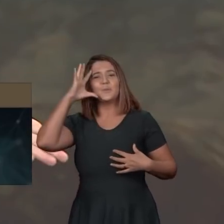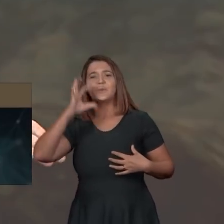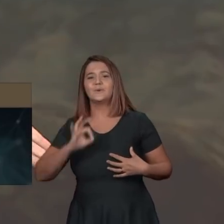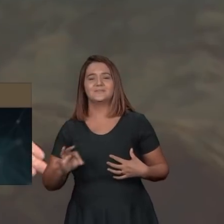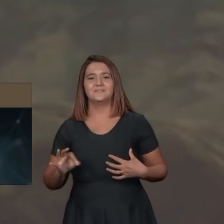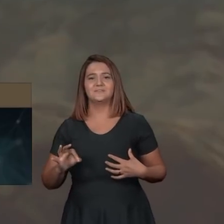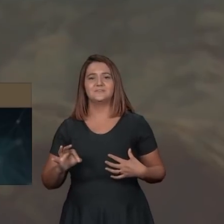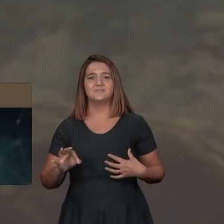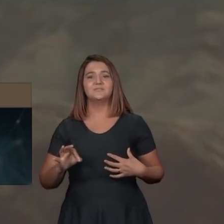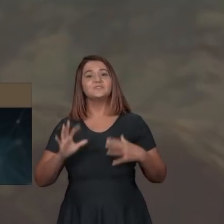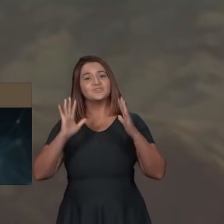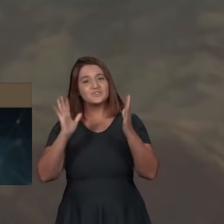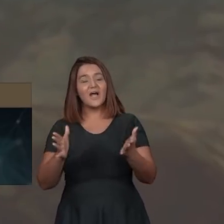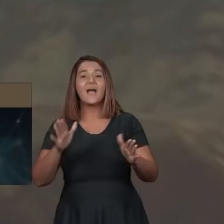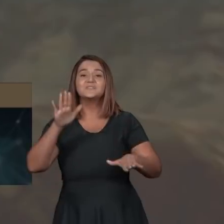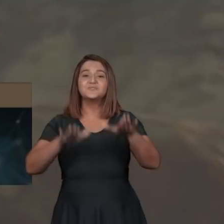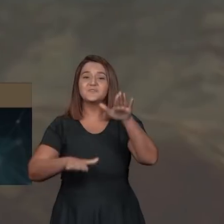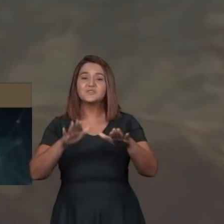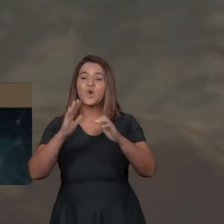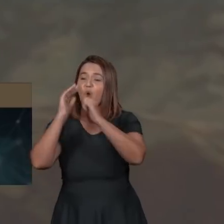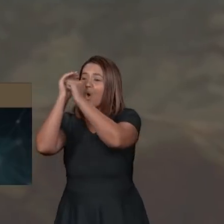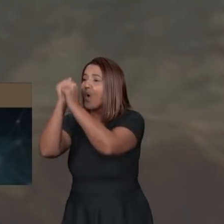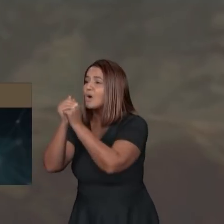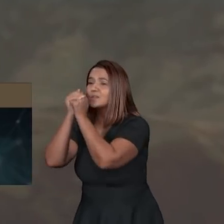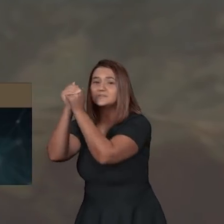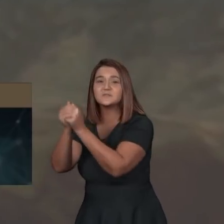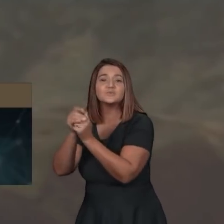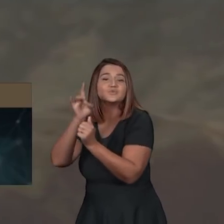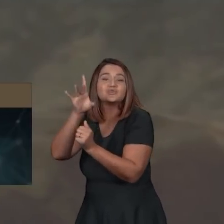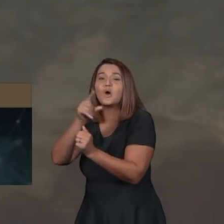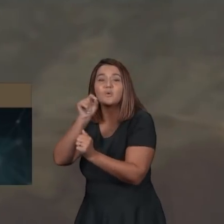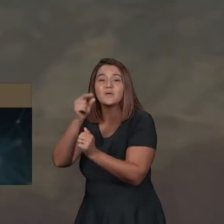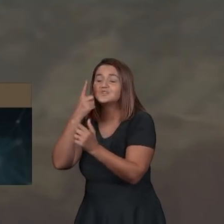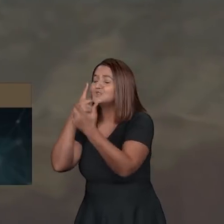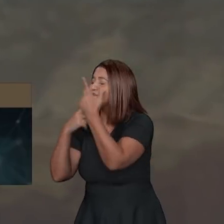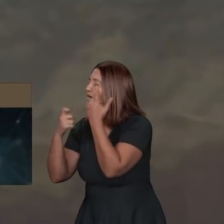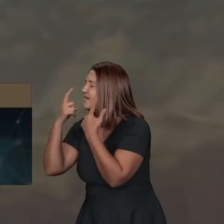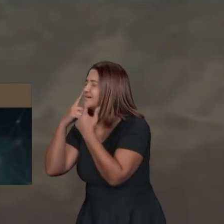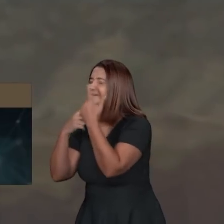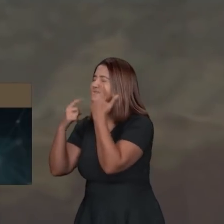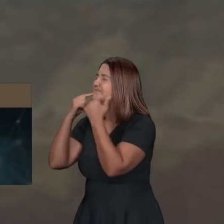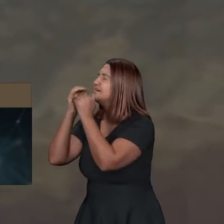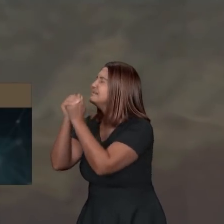foi cantado aqui no início, que a minha oração eram lágrimas e soluços e mais soluços.